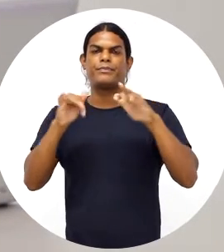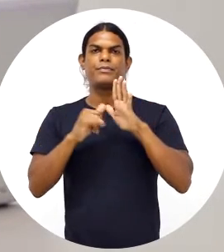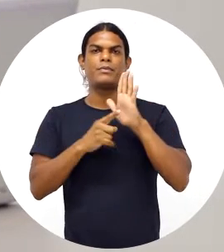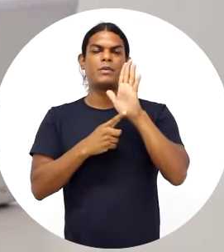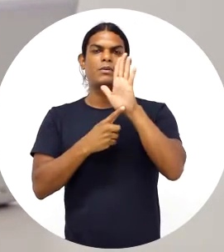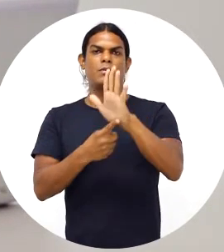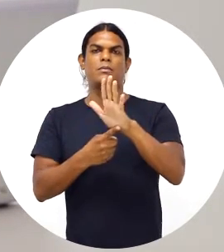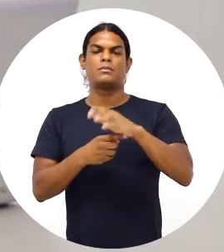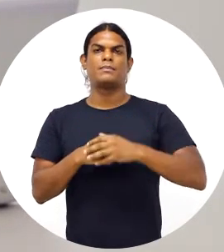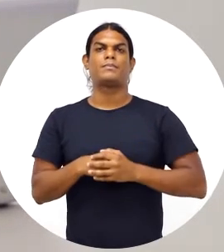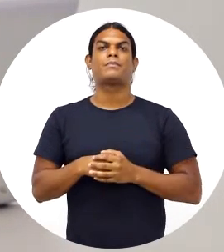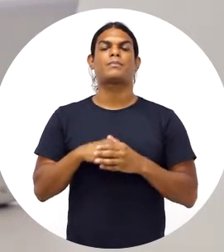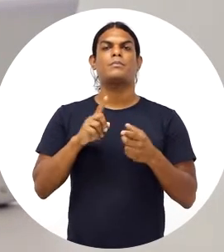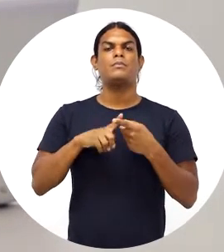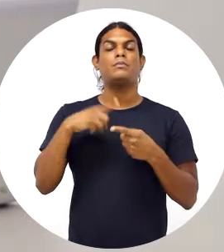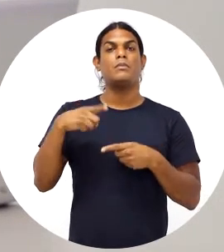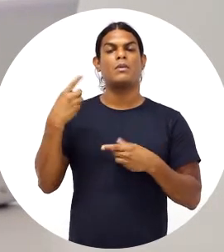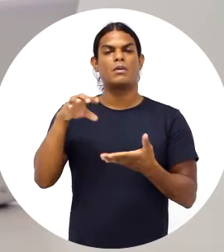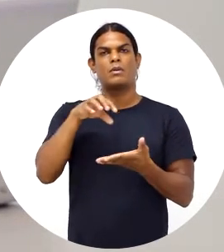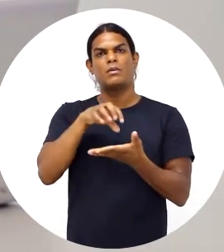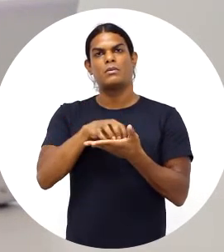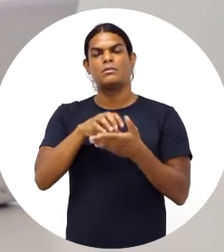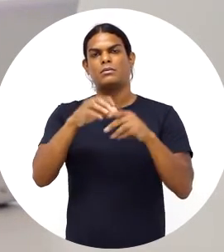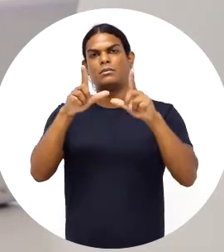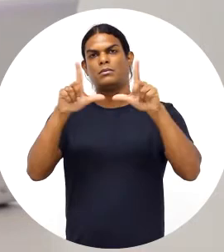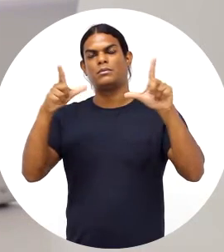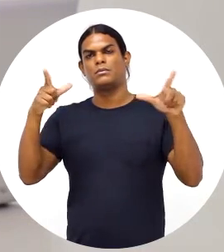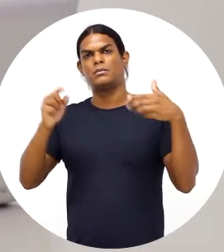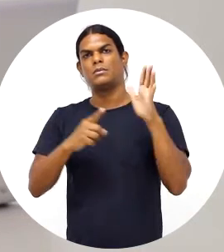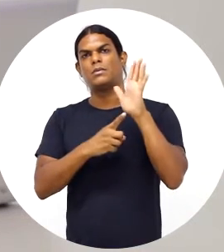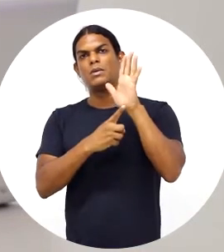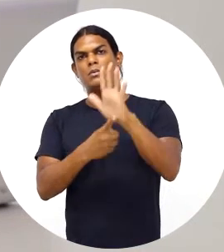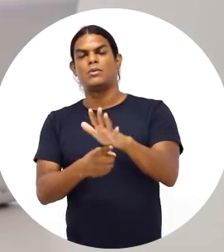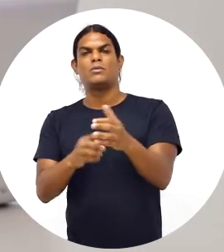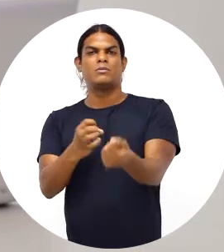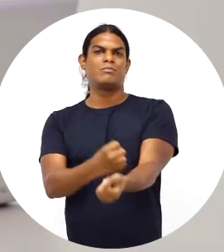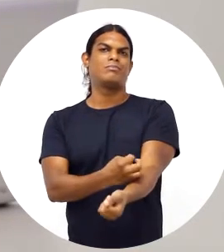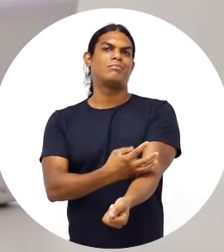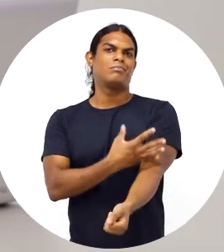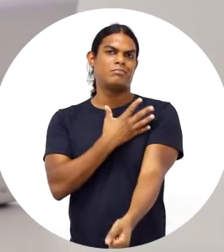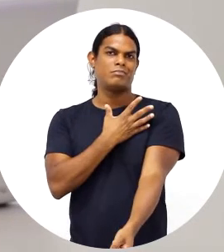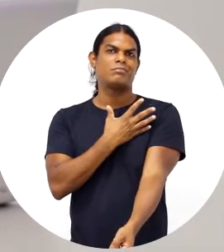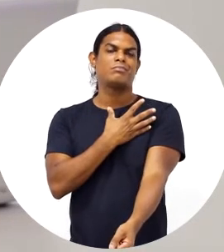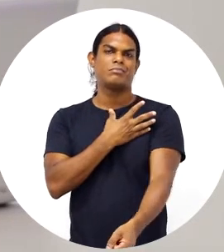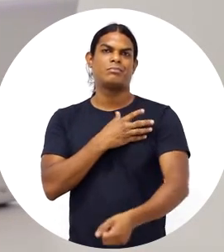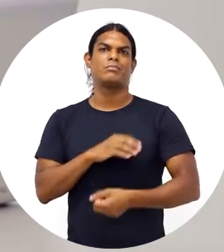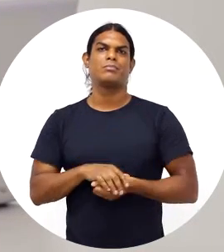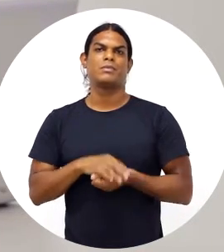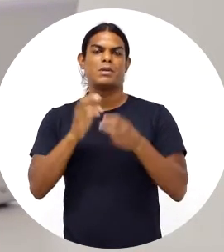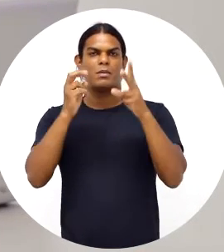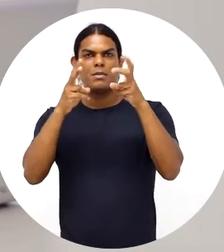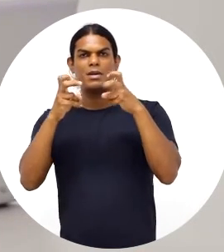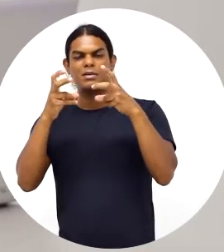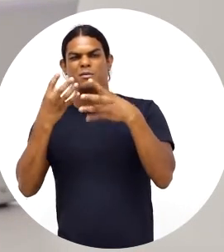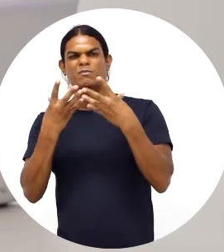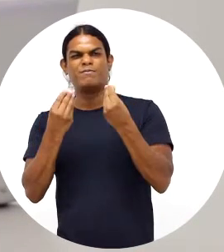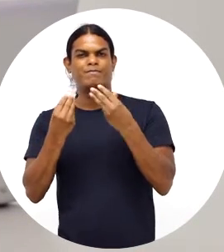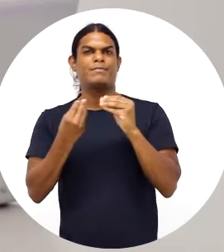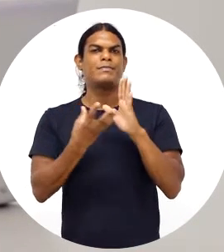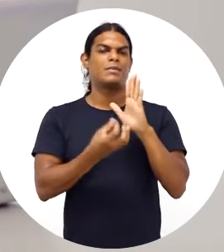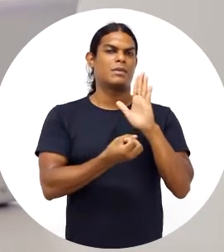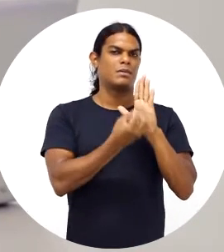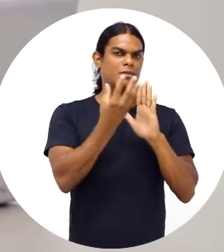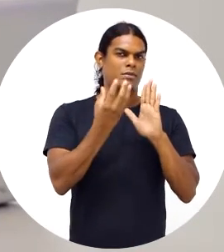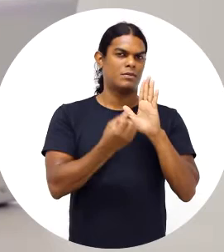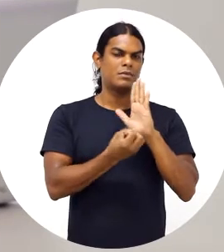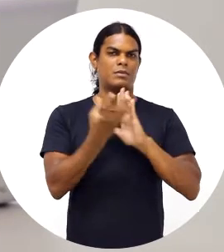Uma outra função da literatura é expressar os sentimentos. A gente vê isso muito, principalmente na poesia, né?